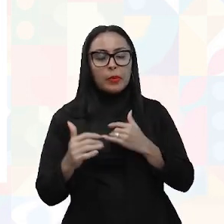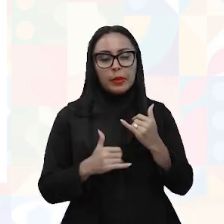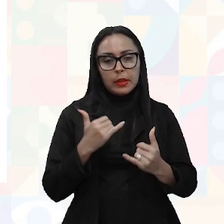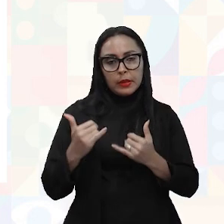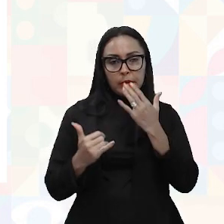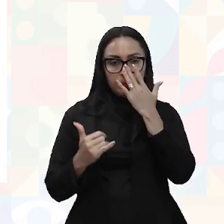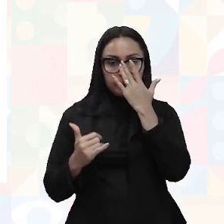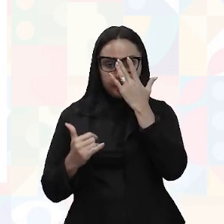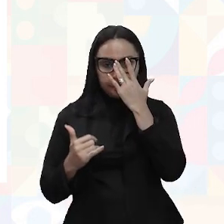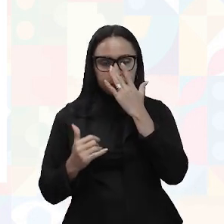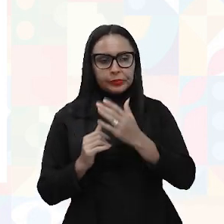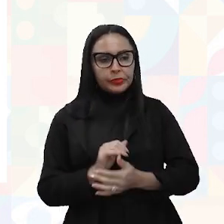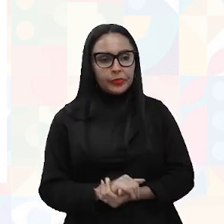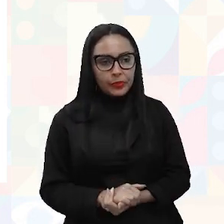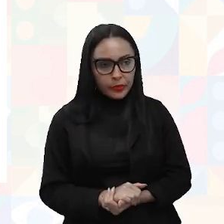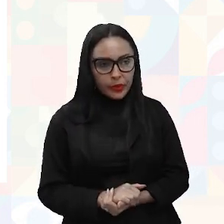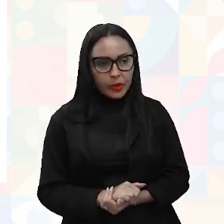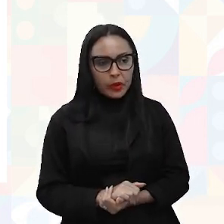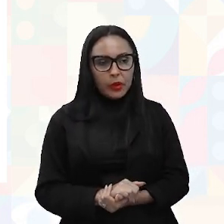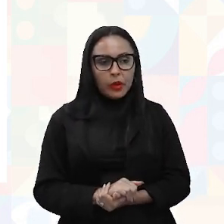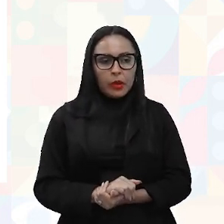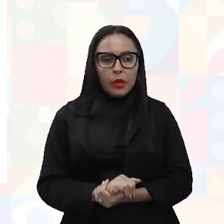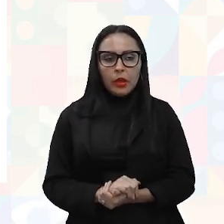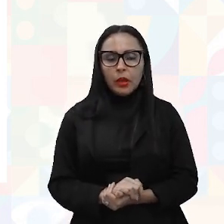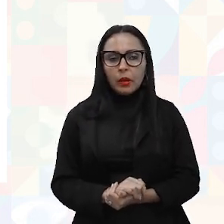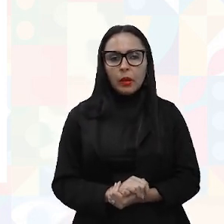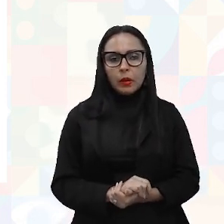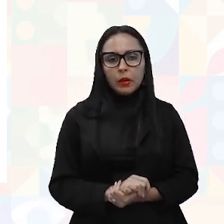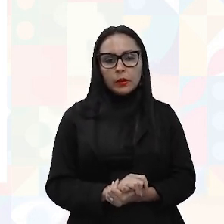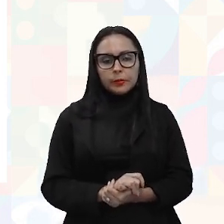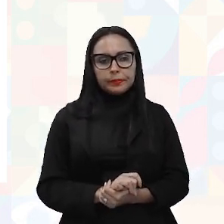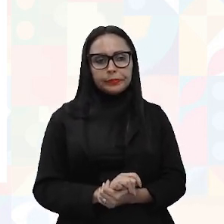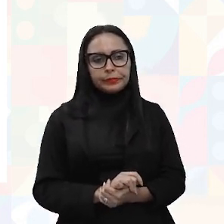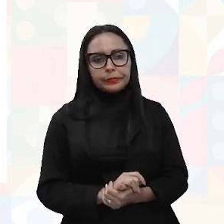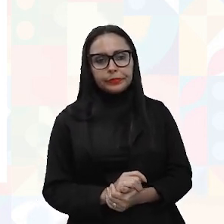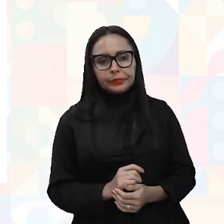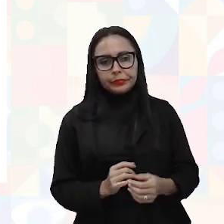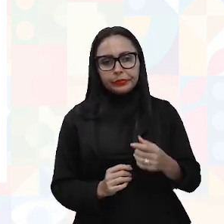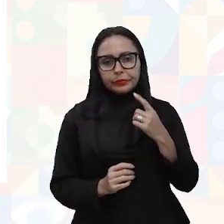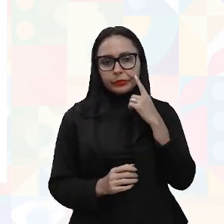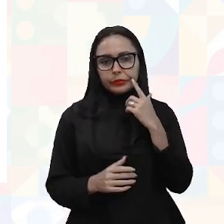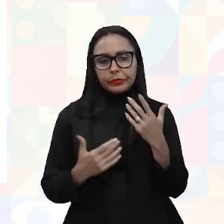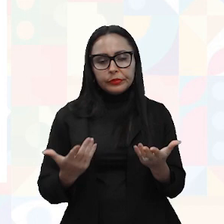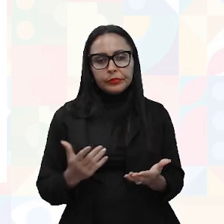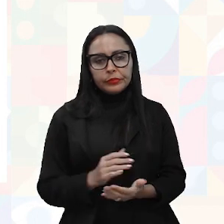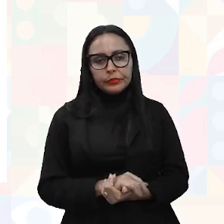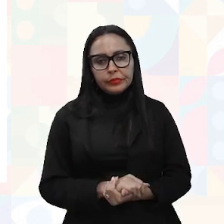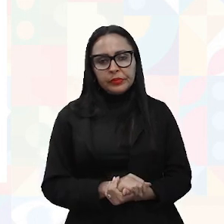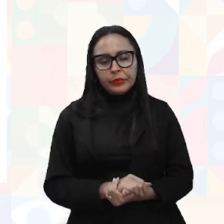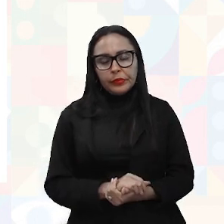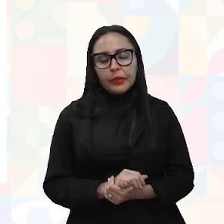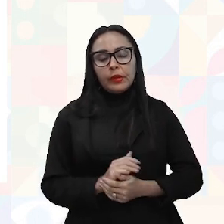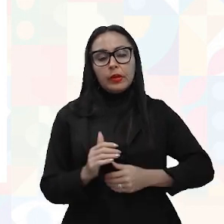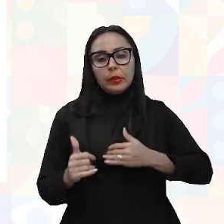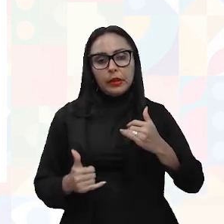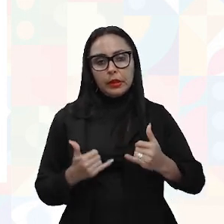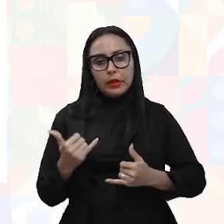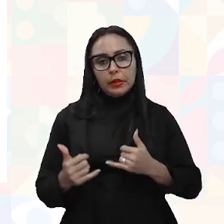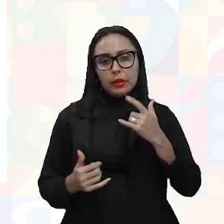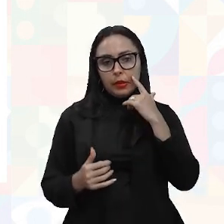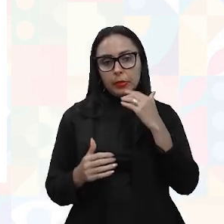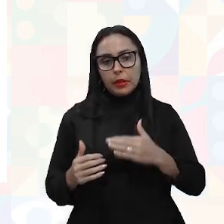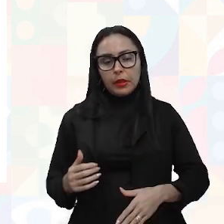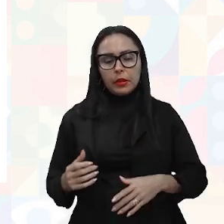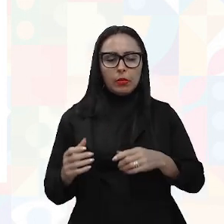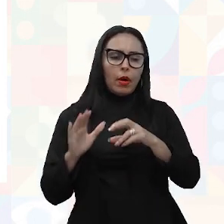vira um jogo. A brincadeira de dar tirinho, assim, de coisa, não é uma brincadeira tão indicada, mas enfim. É uma brincadeira. A partir do momento que é criada